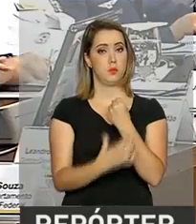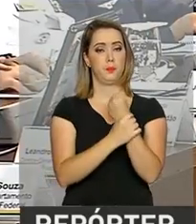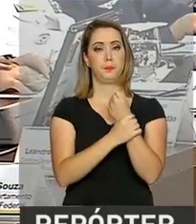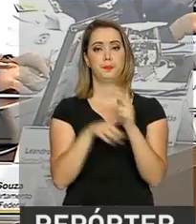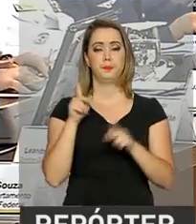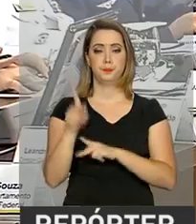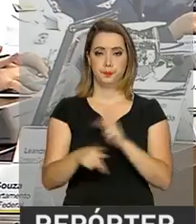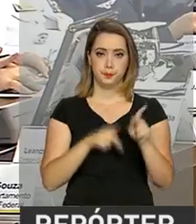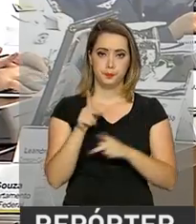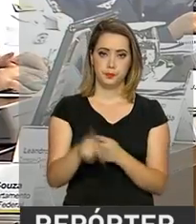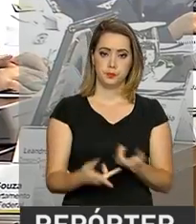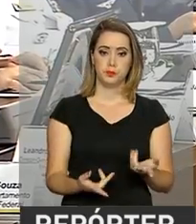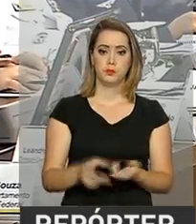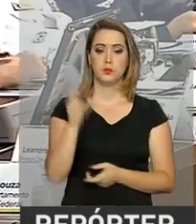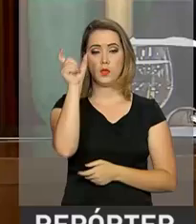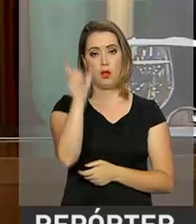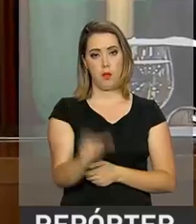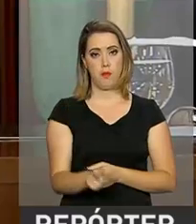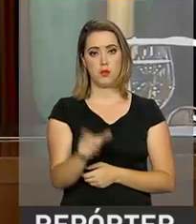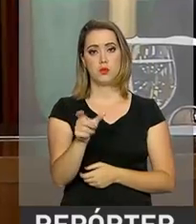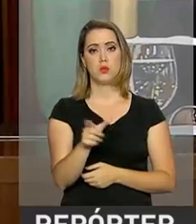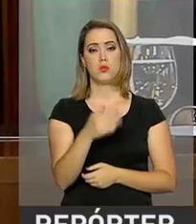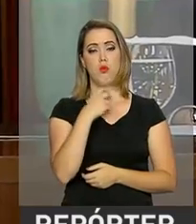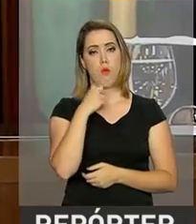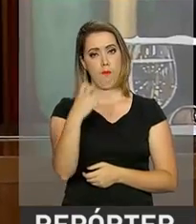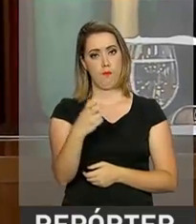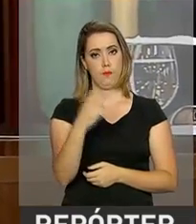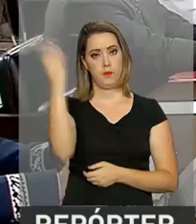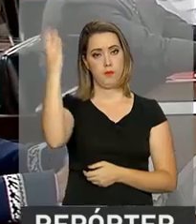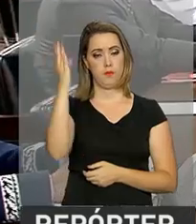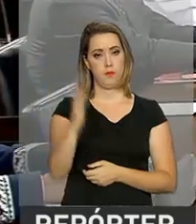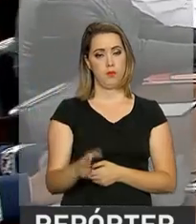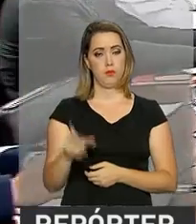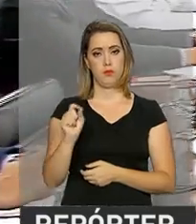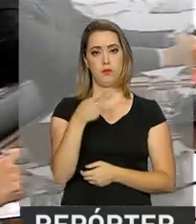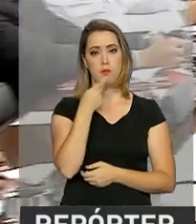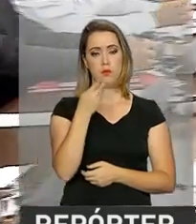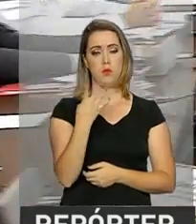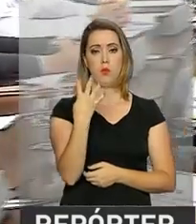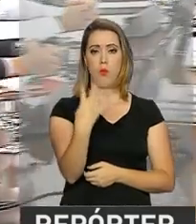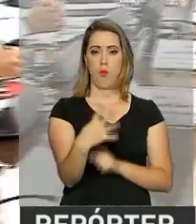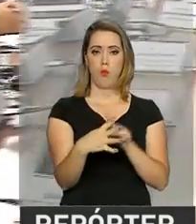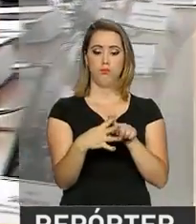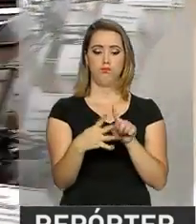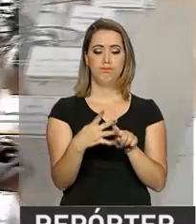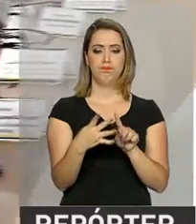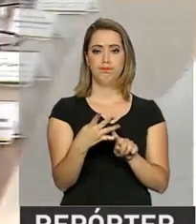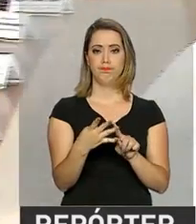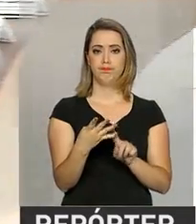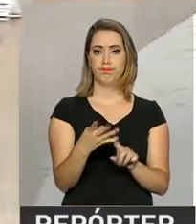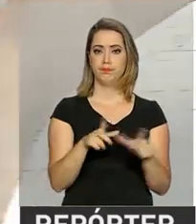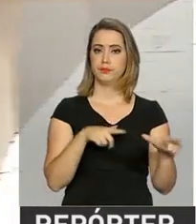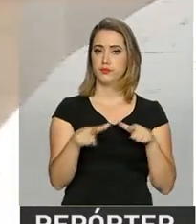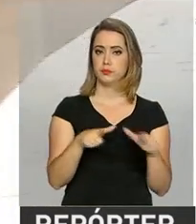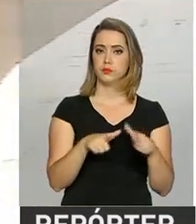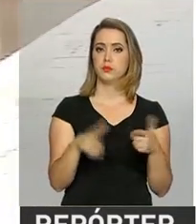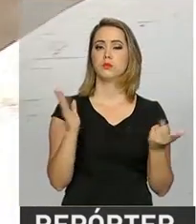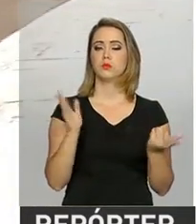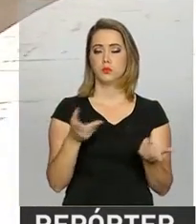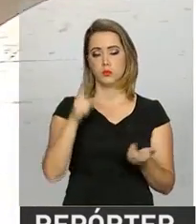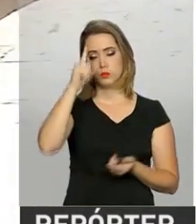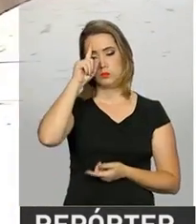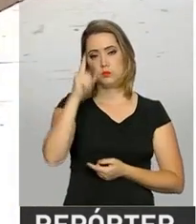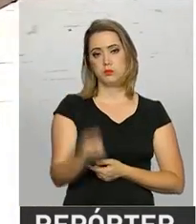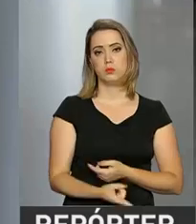porta-voz da presidência da república Alexandre parola anunciou quatro ações que foram determinadas pelo presidente Michel Temer